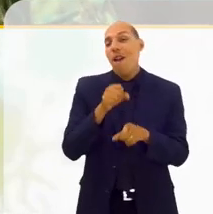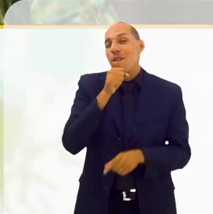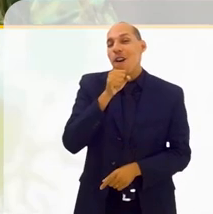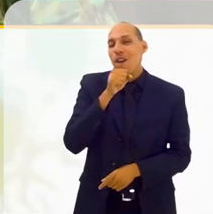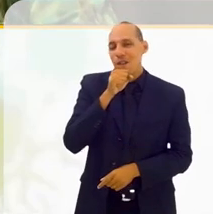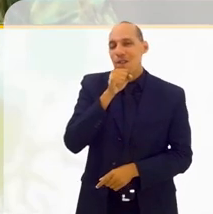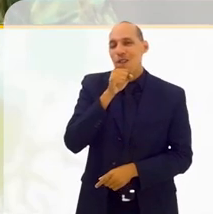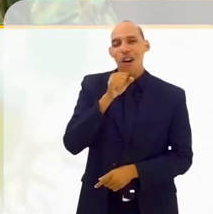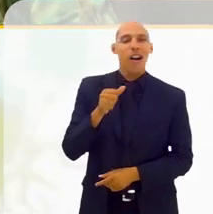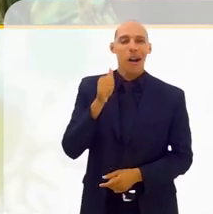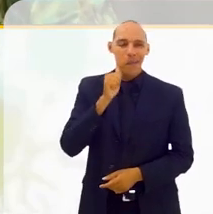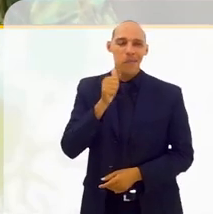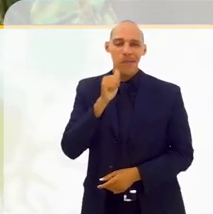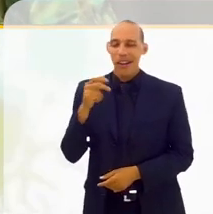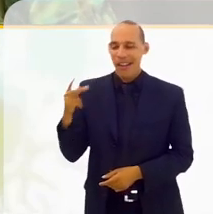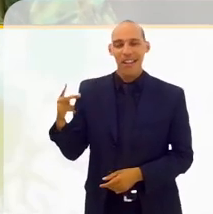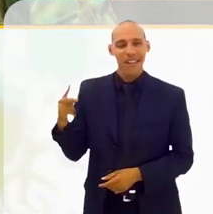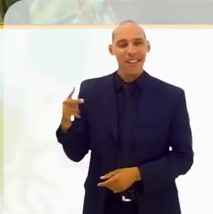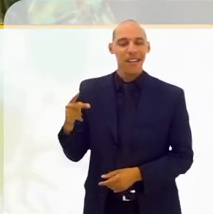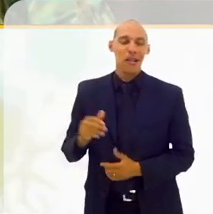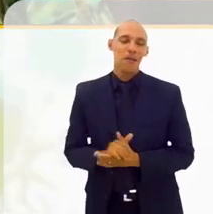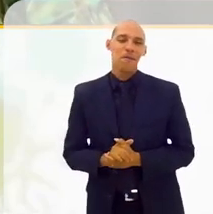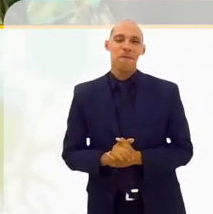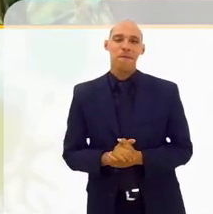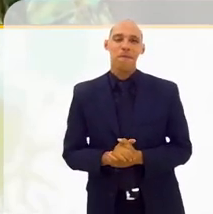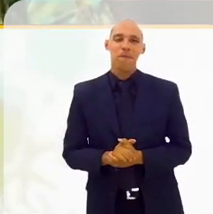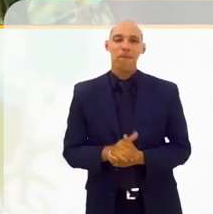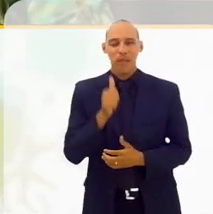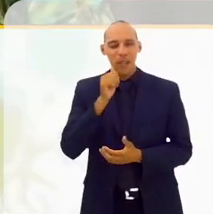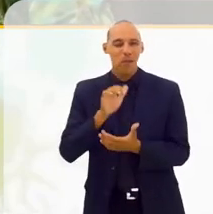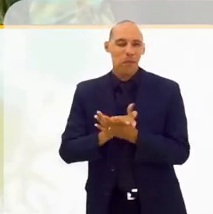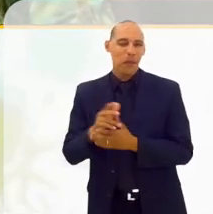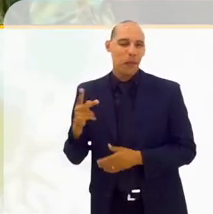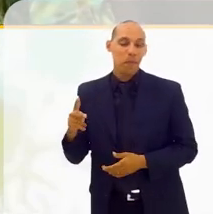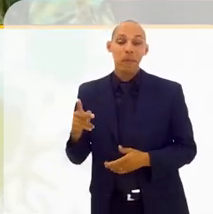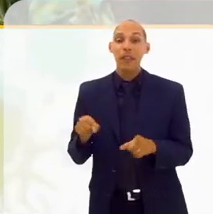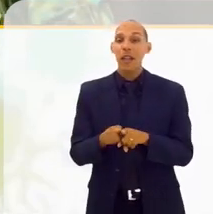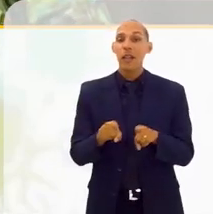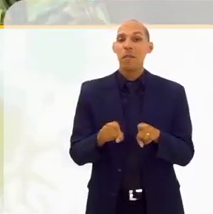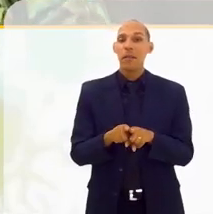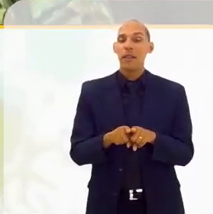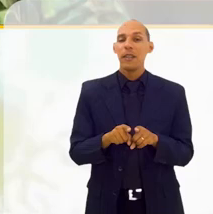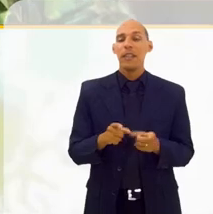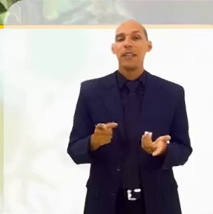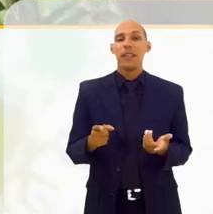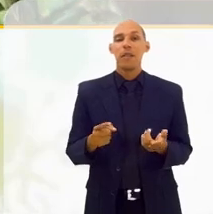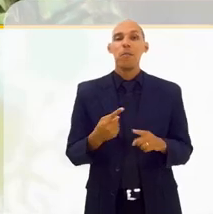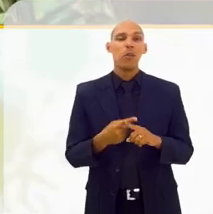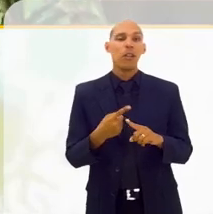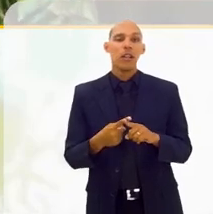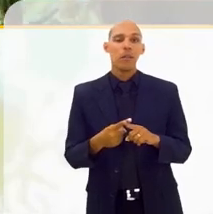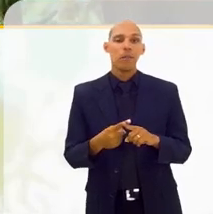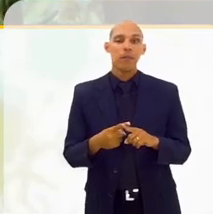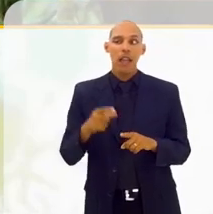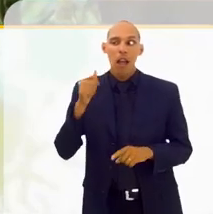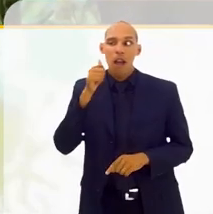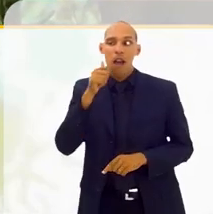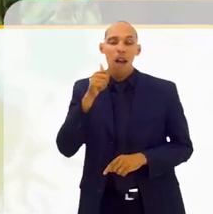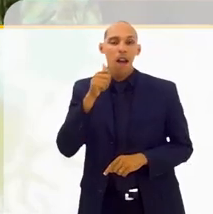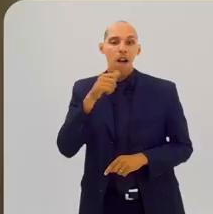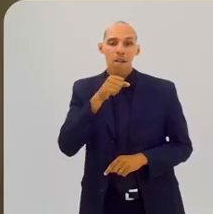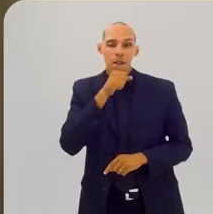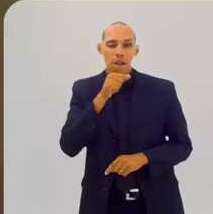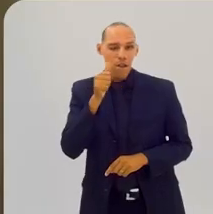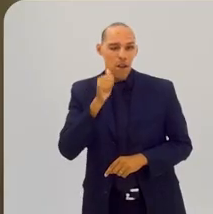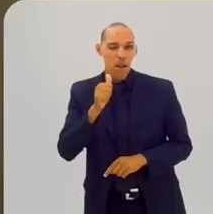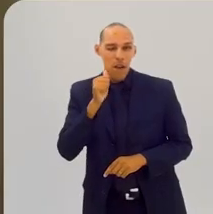me sinto até minha avó a mulher dele também é a outra também mas é diferente porque não tinha essa coisa da criatividade né tão